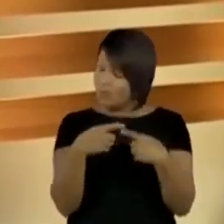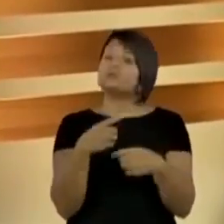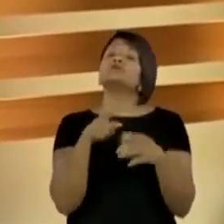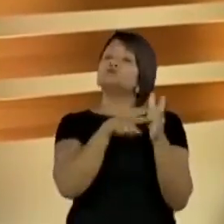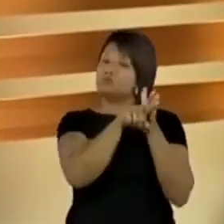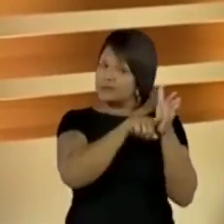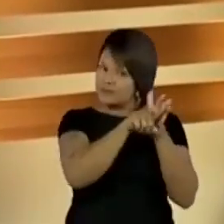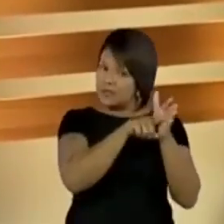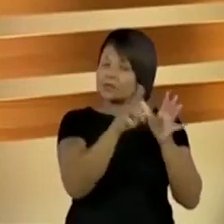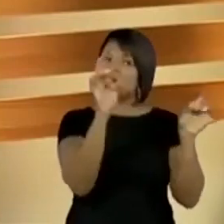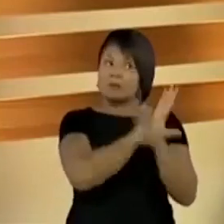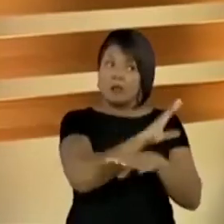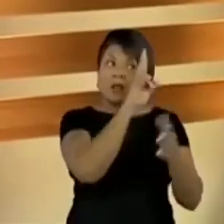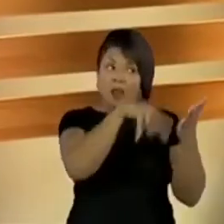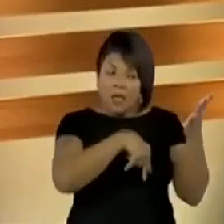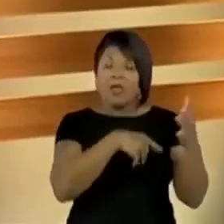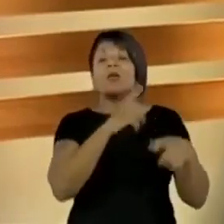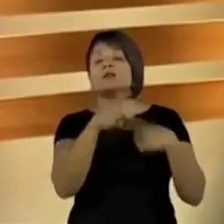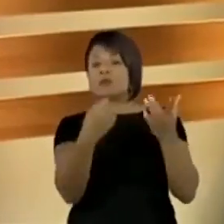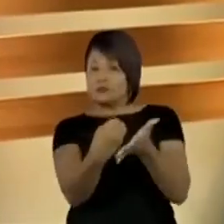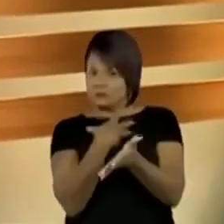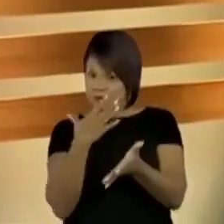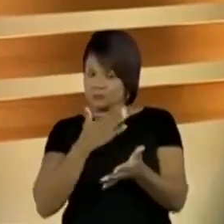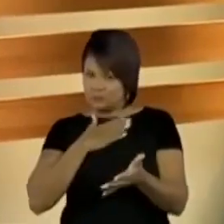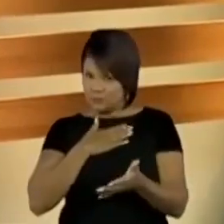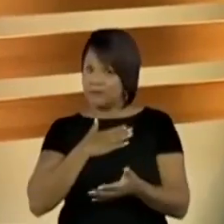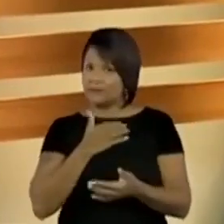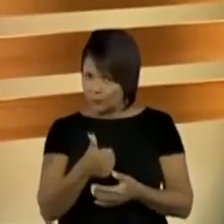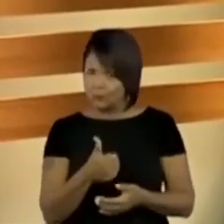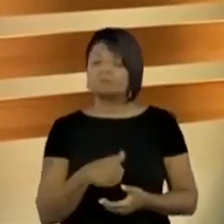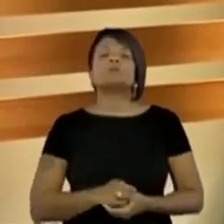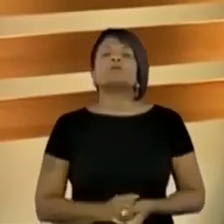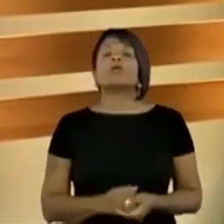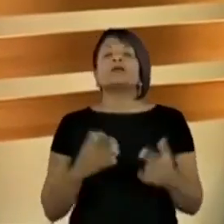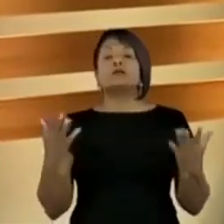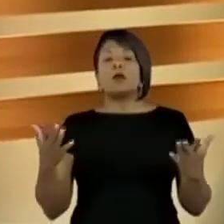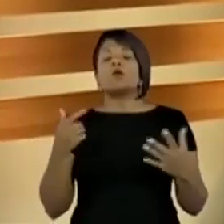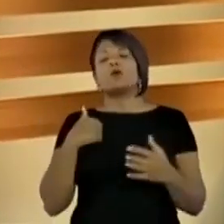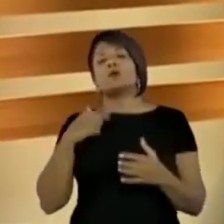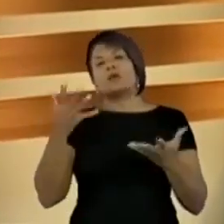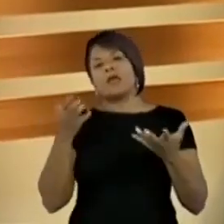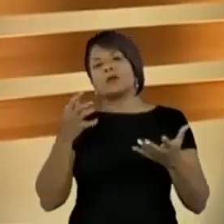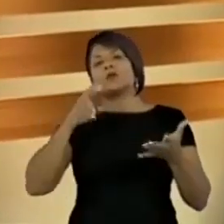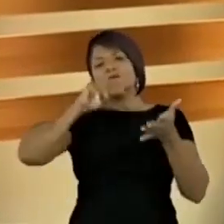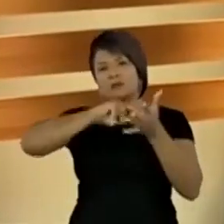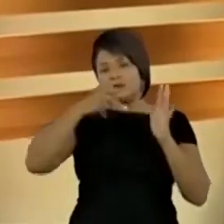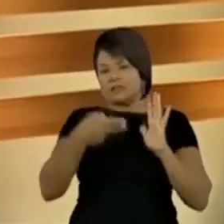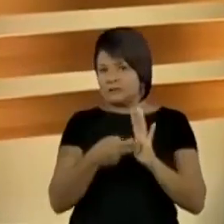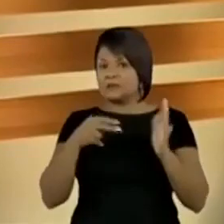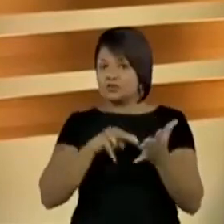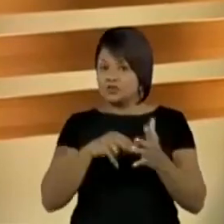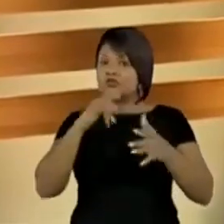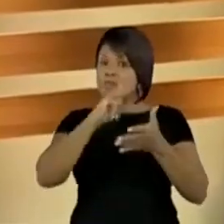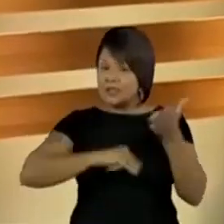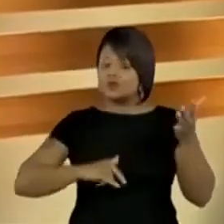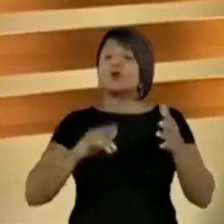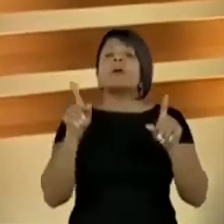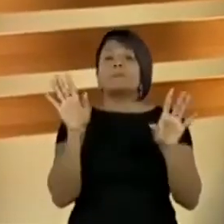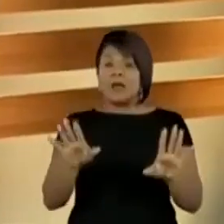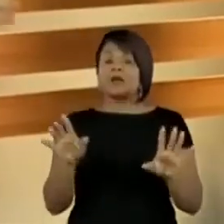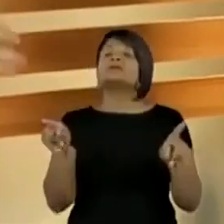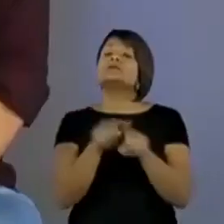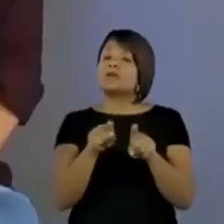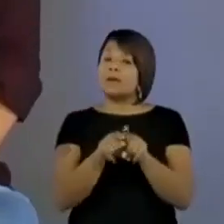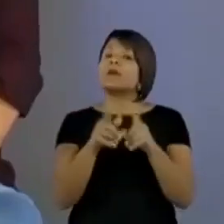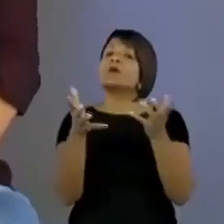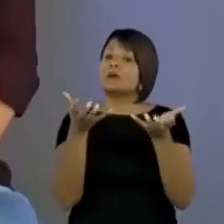chat. Tá? Então, eu vou trabalhar com vocês aqui a interpretação de texto, mas eu também quero conversar aqui com os nossos coleguinhas, como é que é? Mas faz